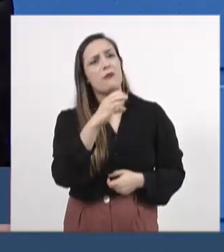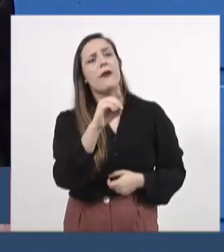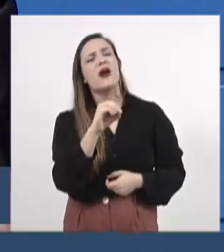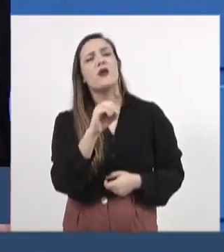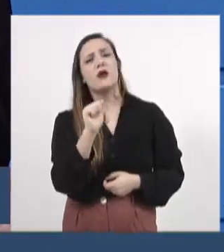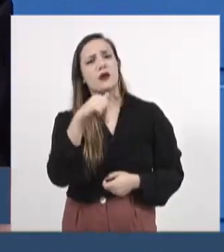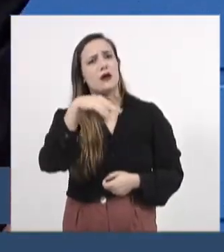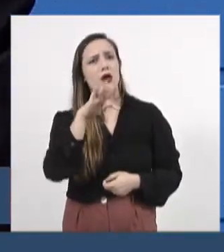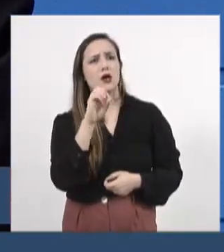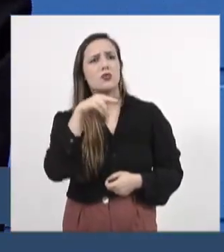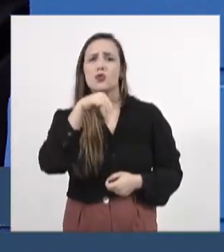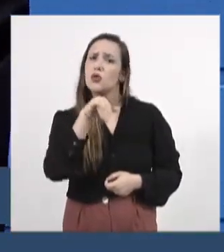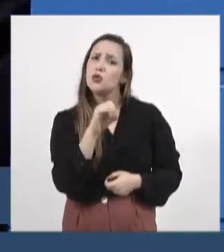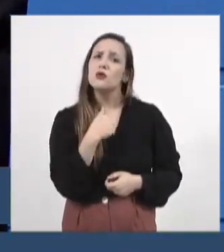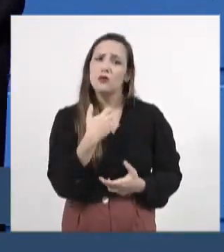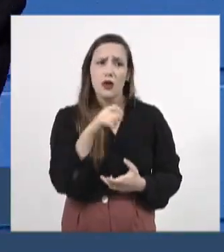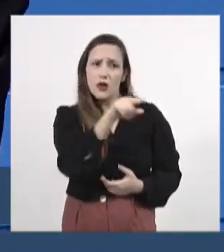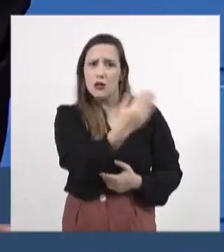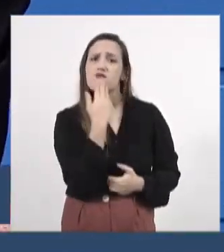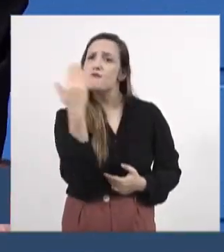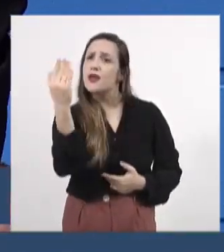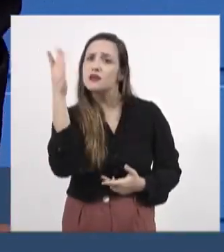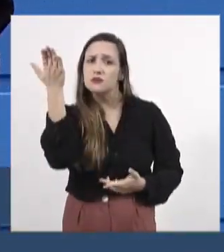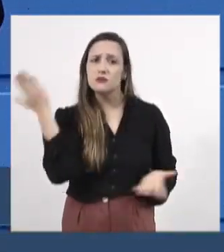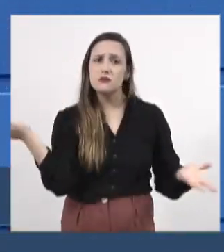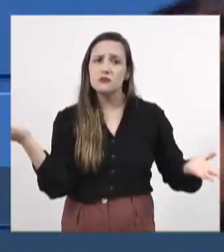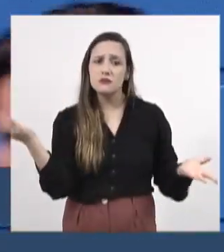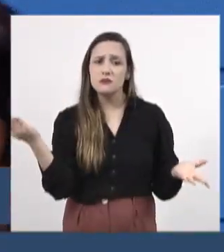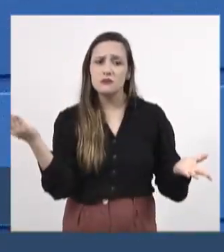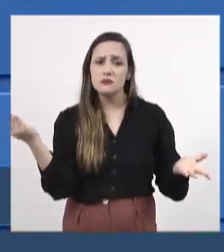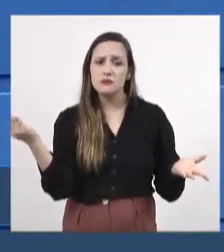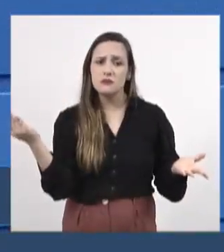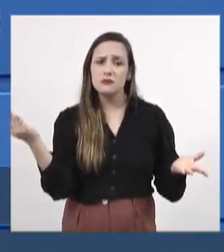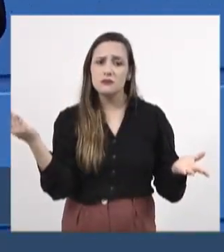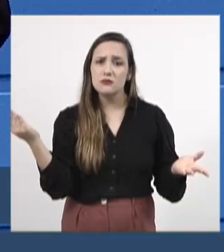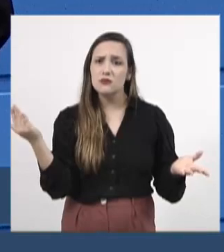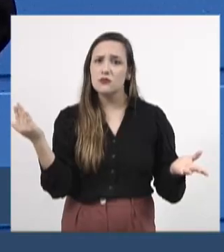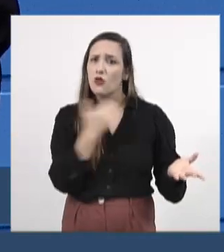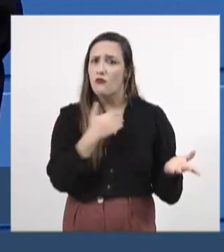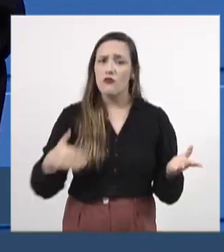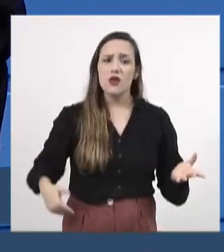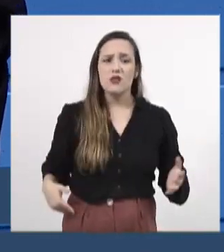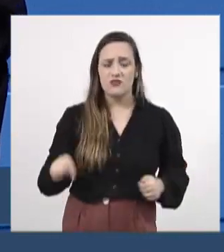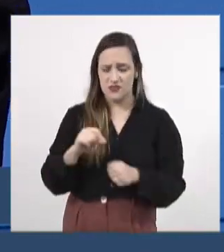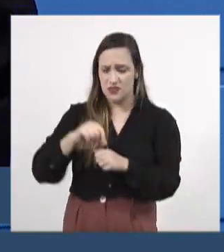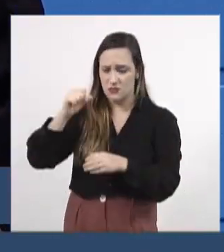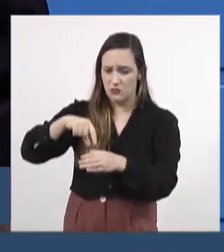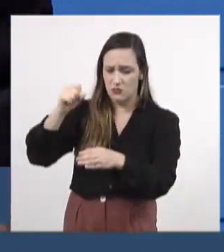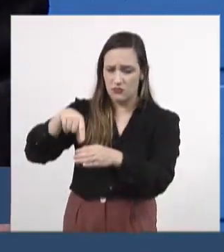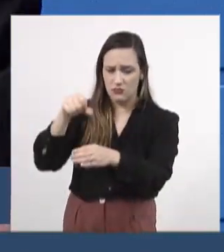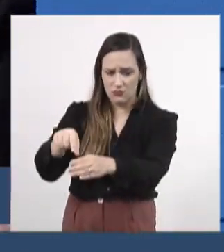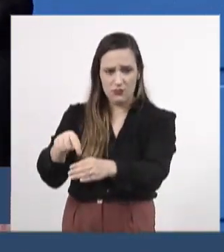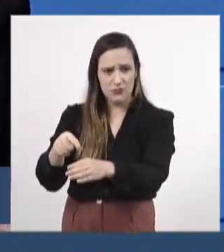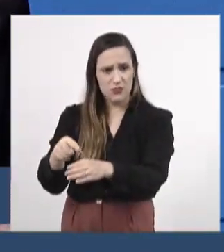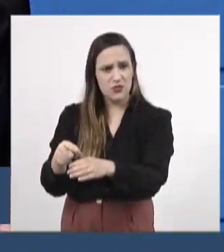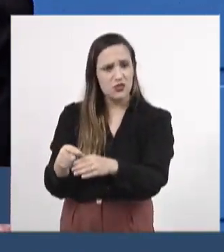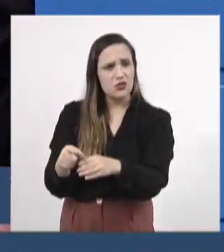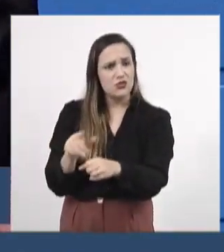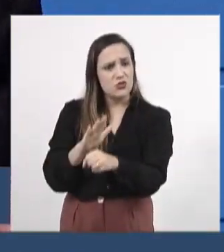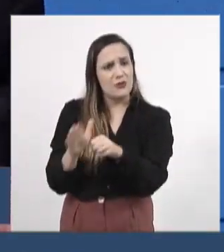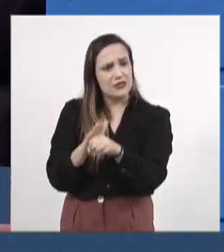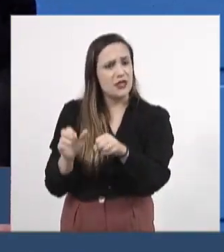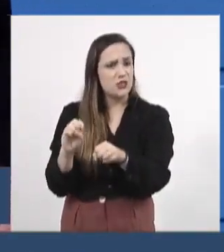Marco Antônio fazer um pedido para que o poder público plantasse uma lavoura ou um pé de mandioca e de batata lá